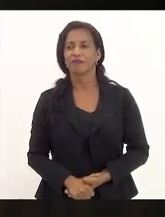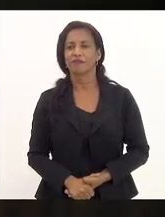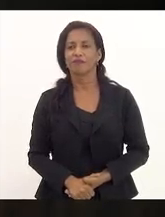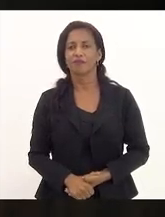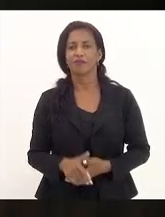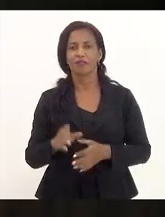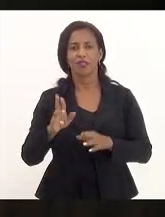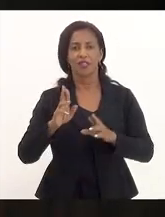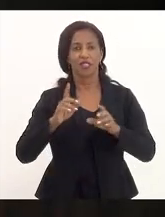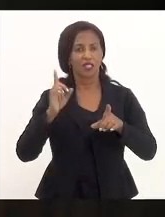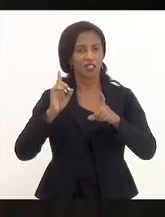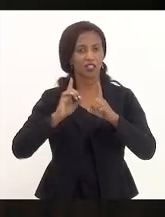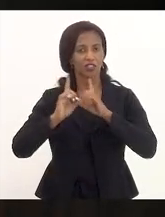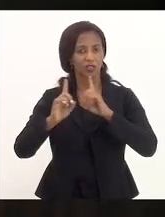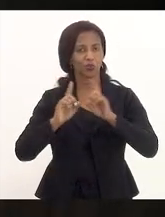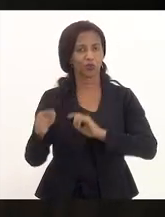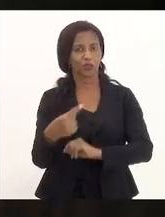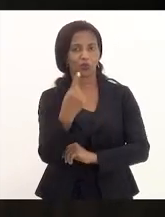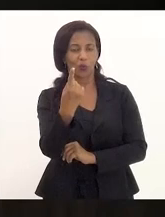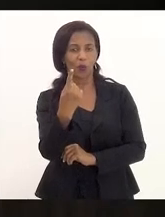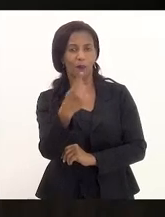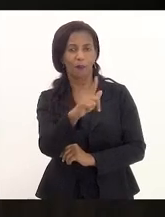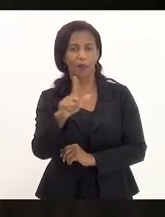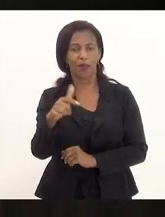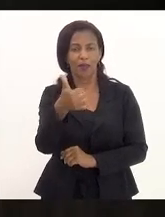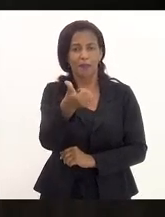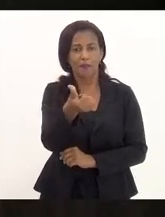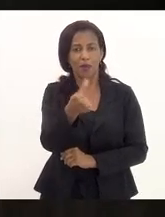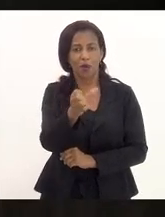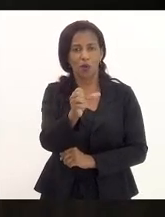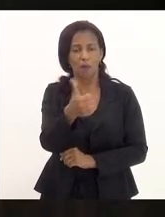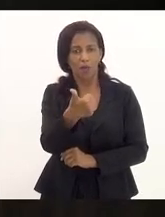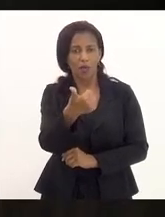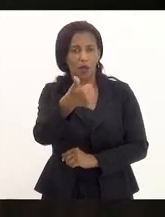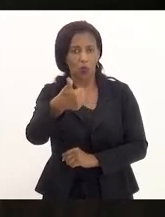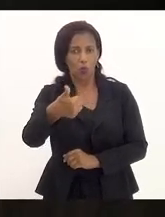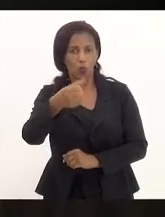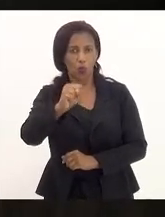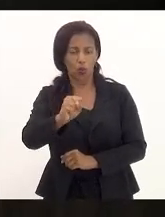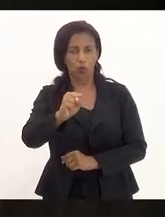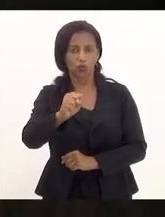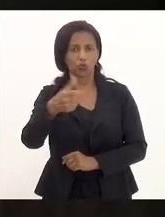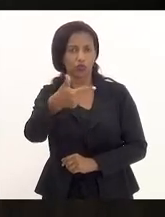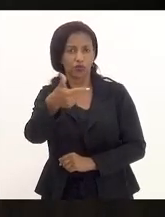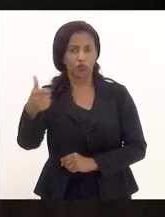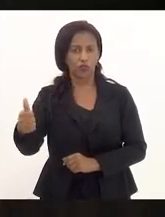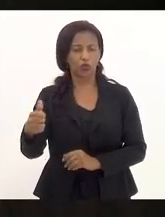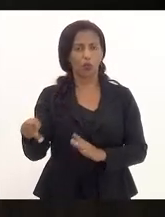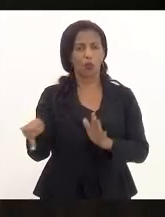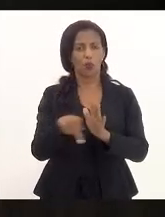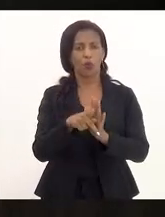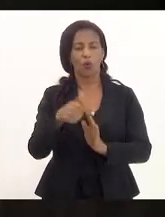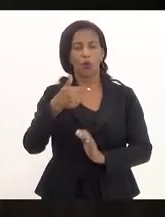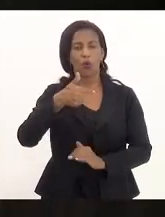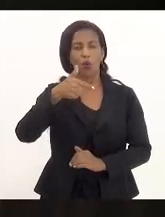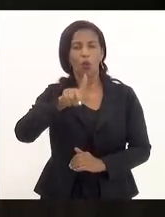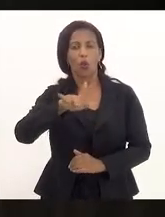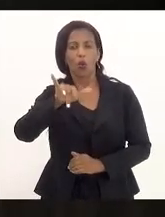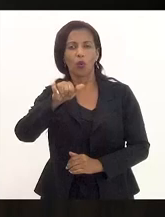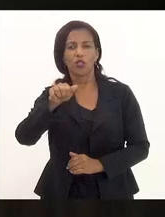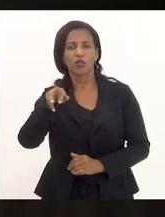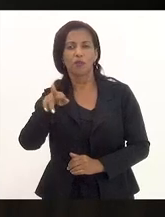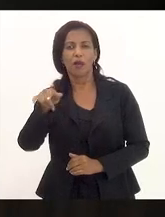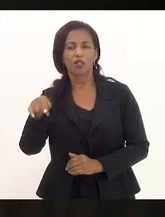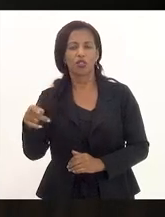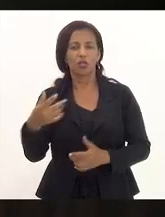tramitação ordinária, em discussão única para o projeto de resolução 618, de 21, de autoria do deputado Luiz Martins, que concede o